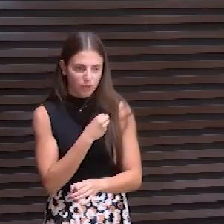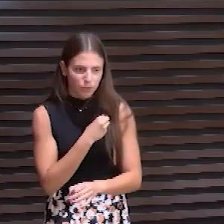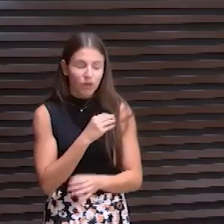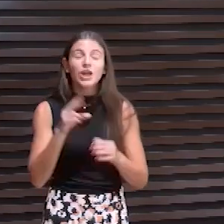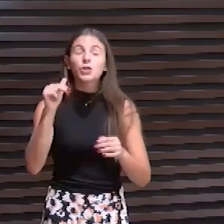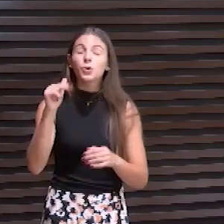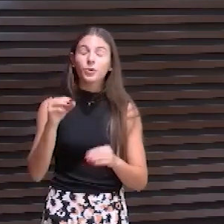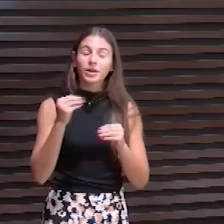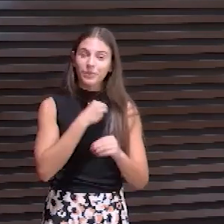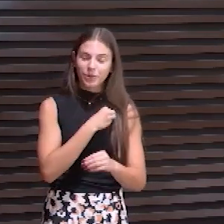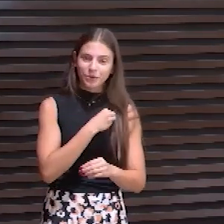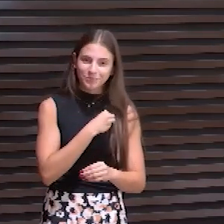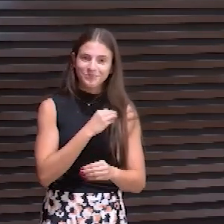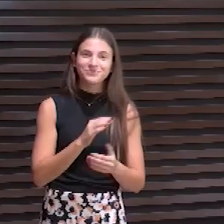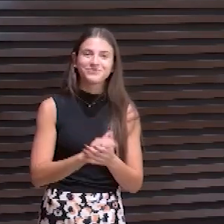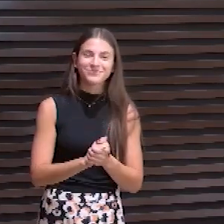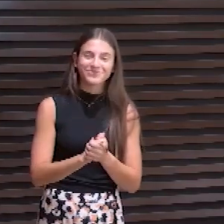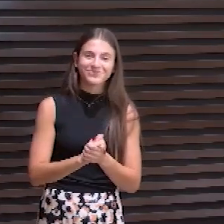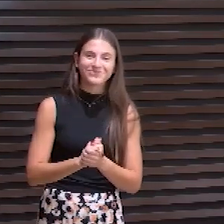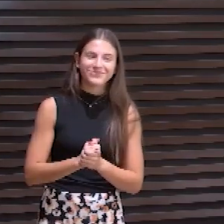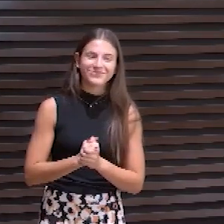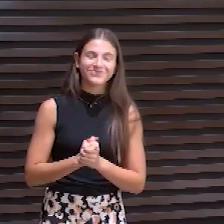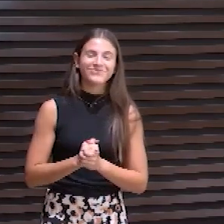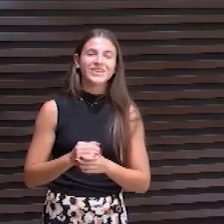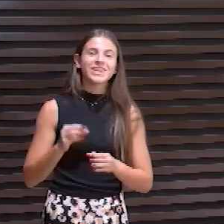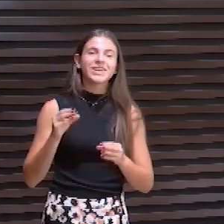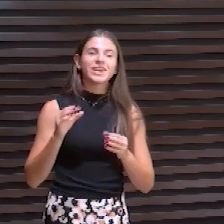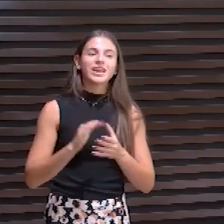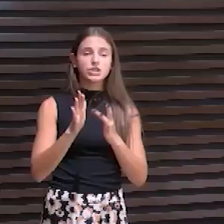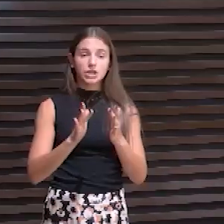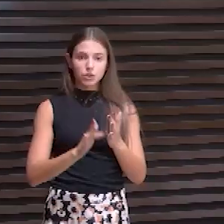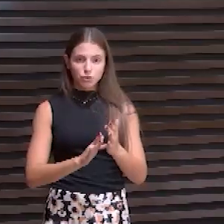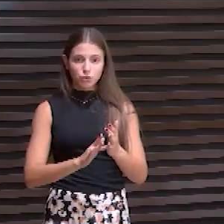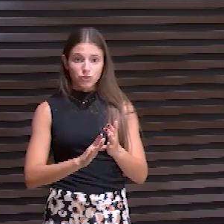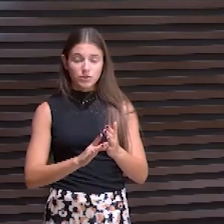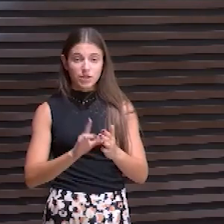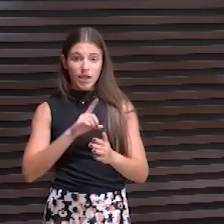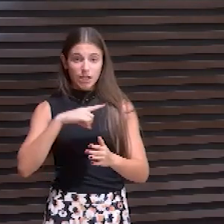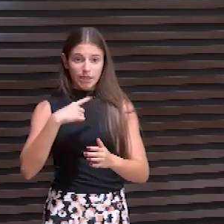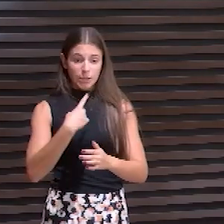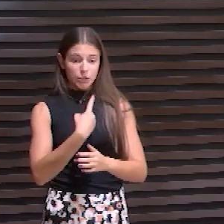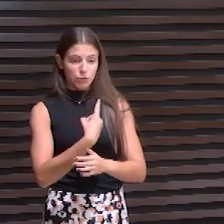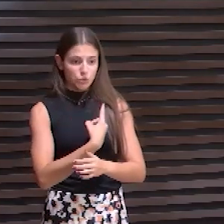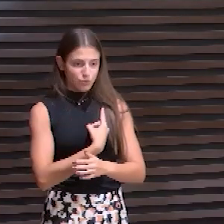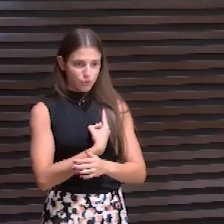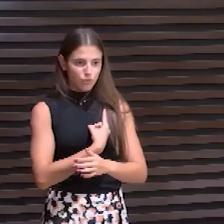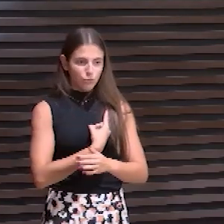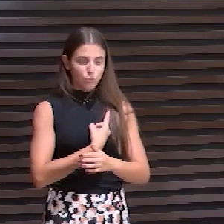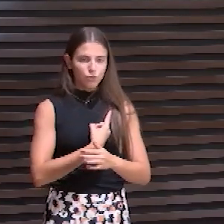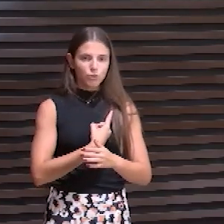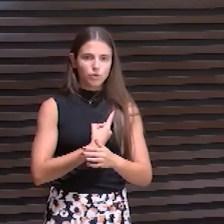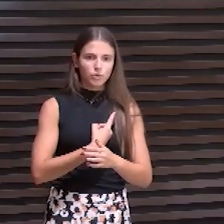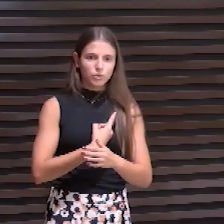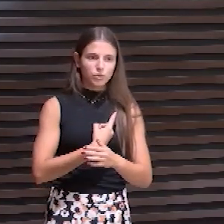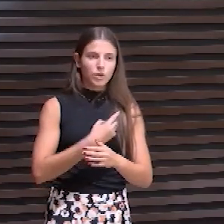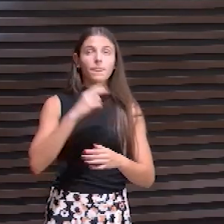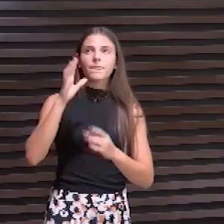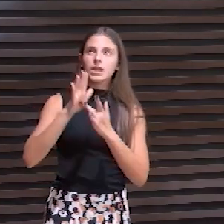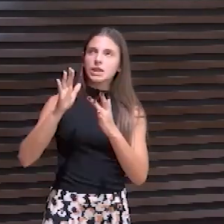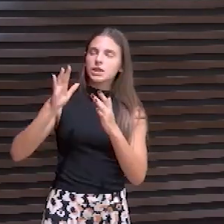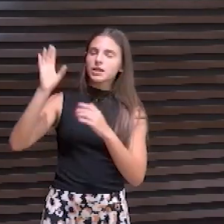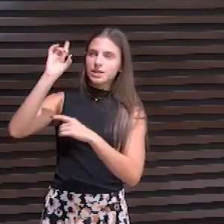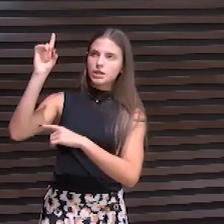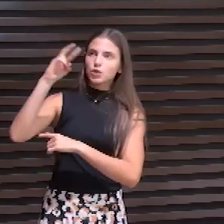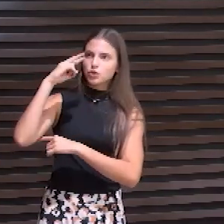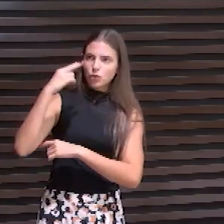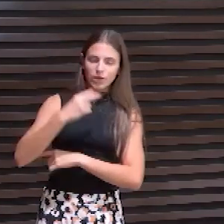nossa, de pecadores que deveriam morrer. O Pai olhava para Jesus, ele olhava os nossos pecados, ele olhava